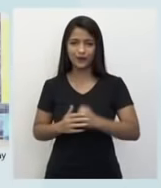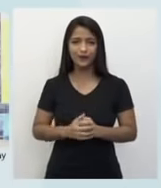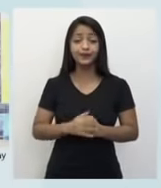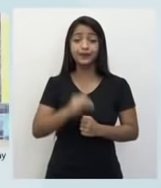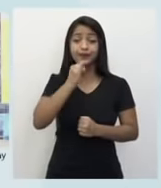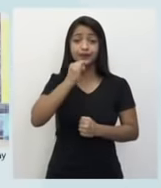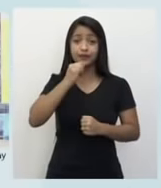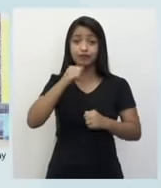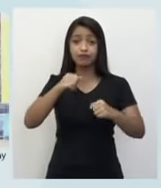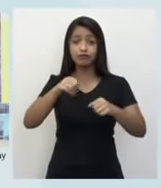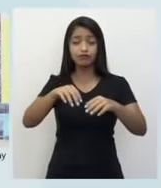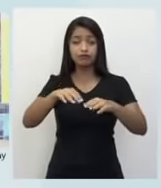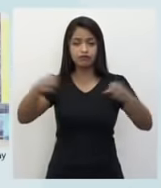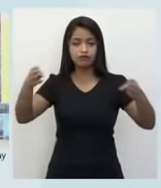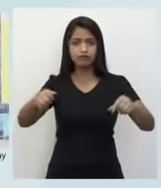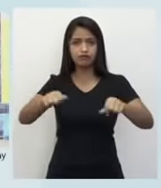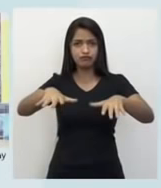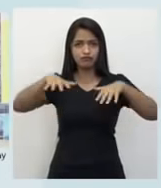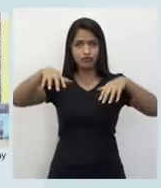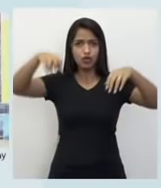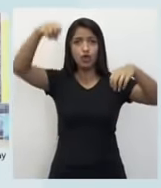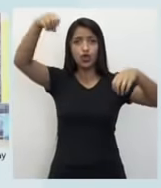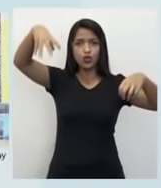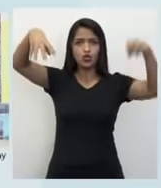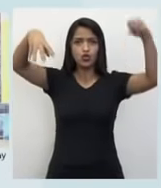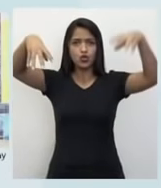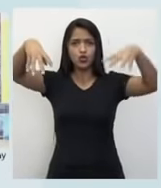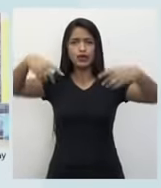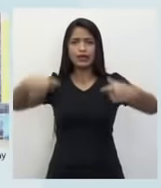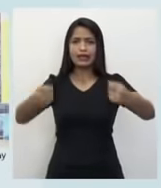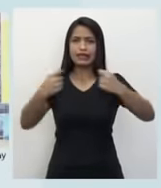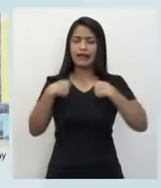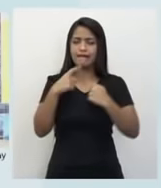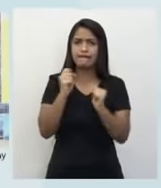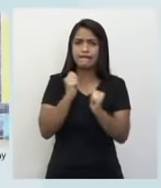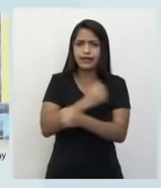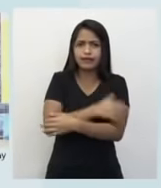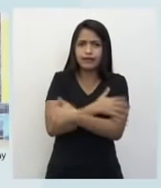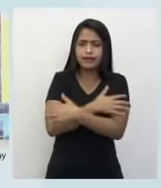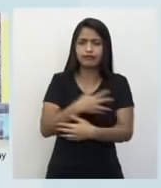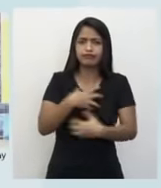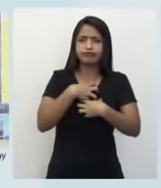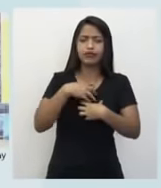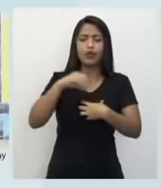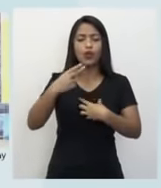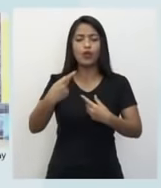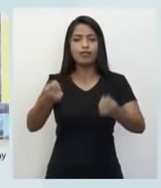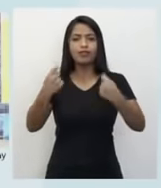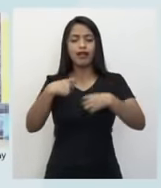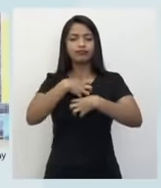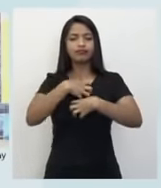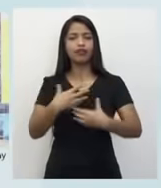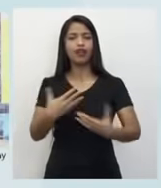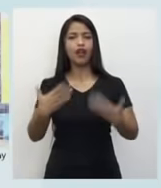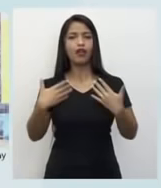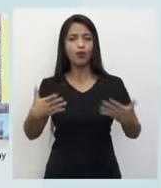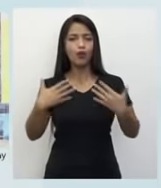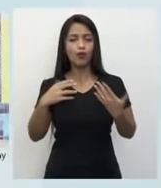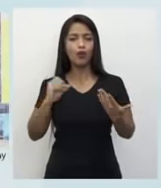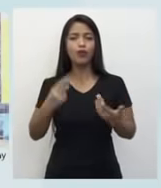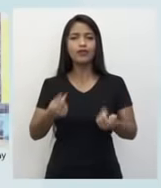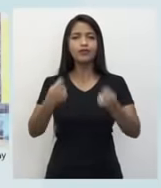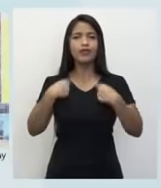palco, que ambiente que ele vai dar. Você vai dar um ambiente de frieza, de calor, de movimento, tá? Então, tudo isso tem que ser